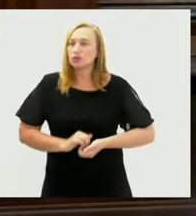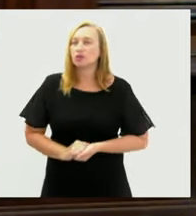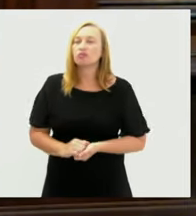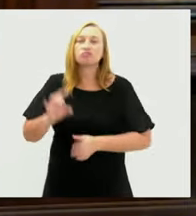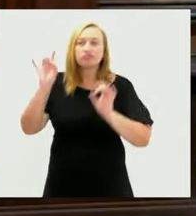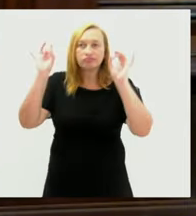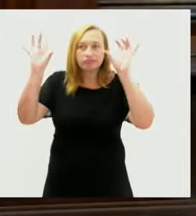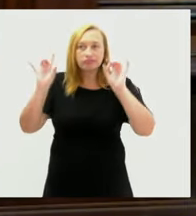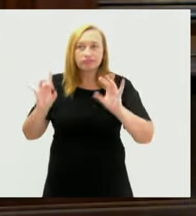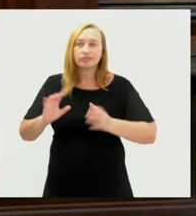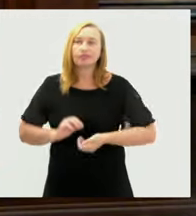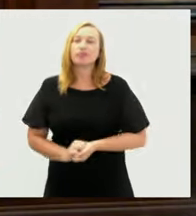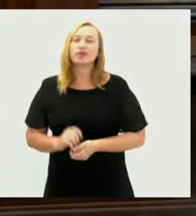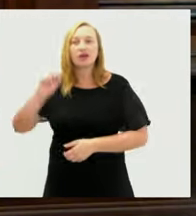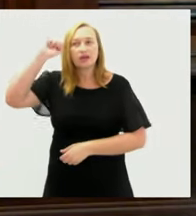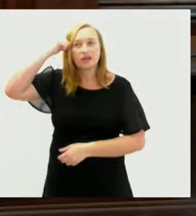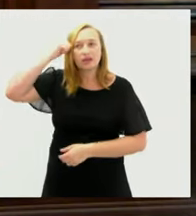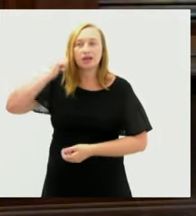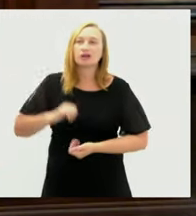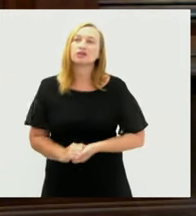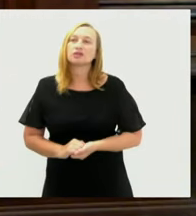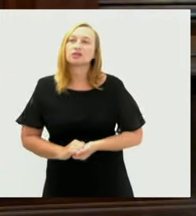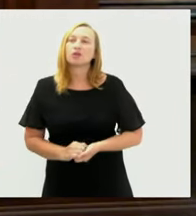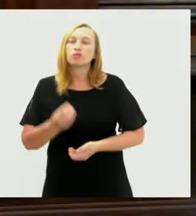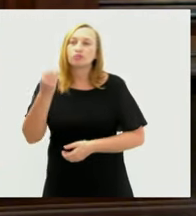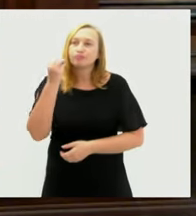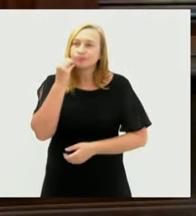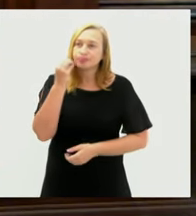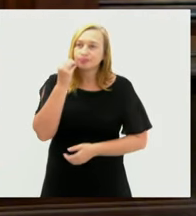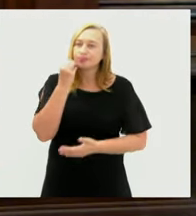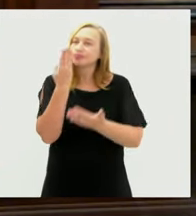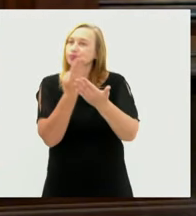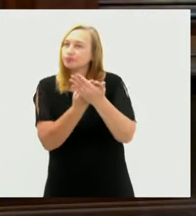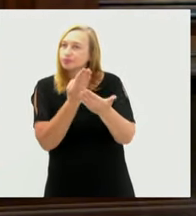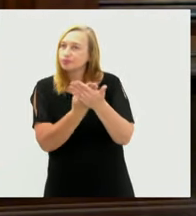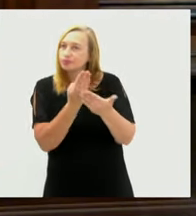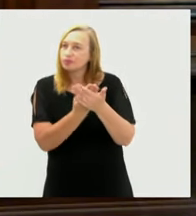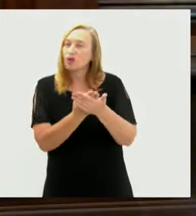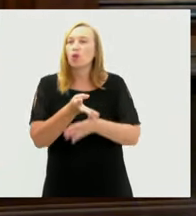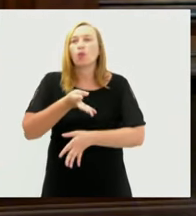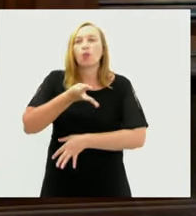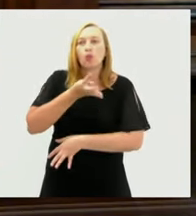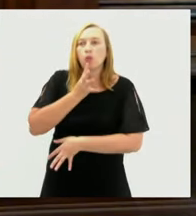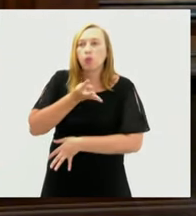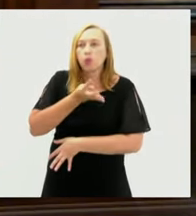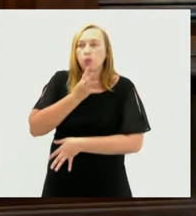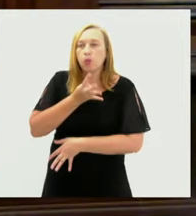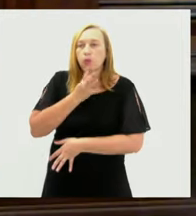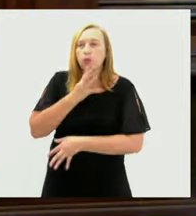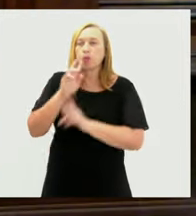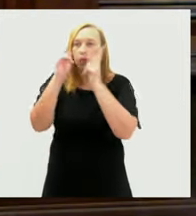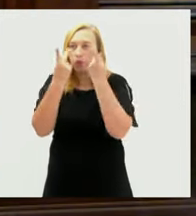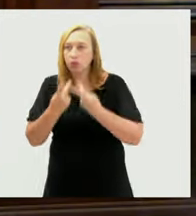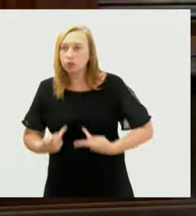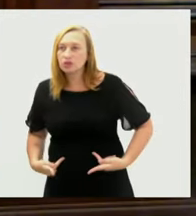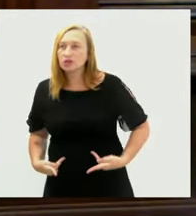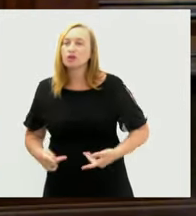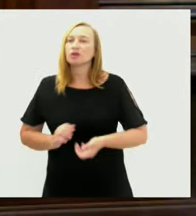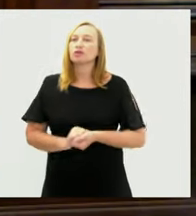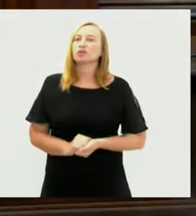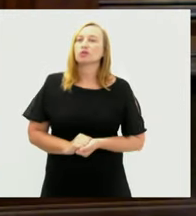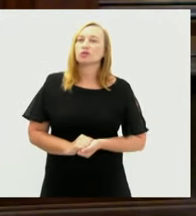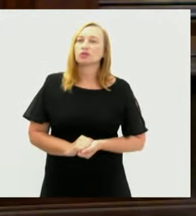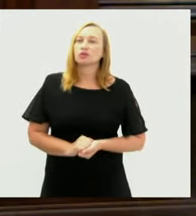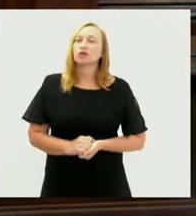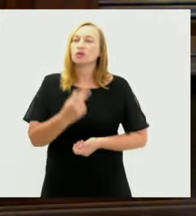especial a nossa juventude negra, tendo a oportunidade de estudar, sendo reconhecida na sua humanidade, sendo reconhecida no